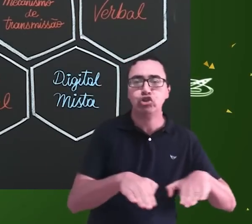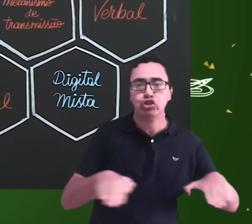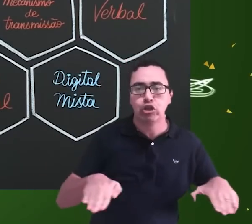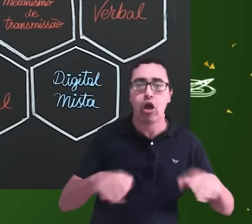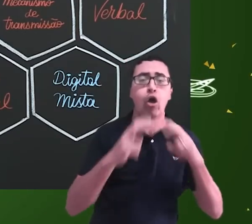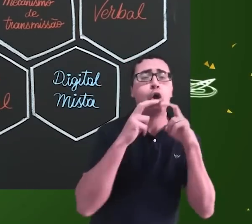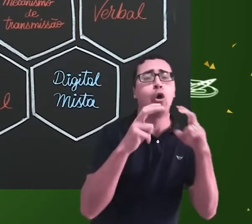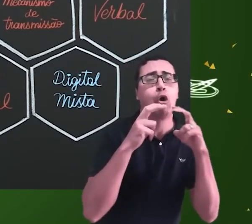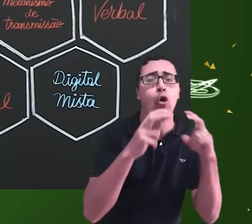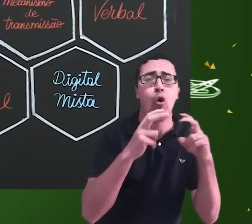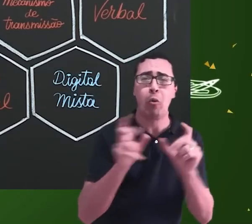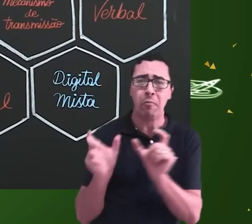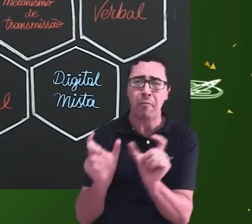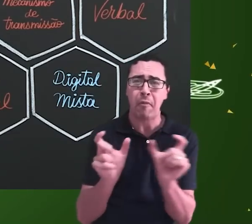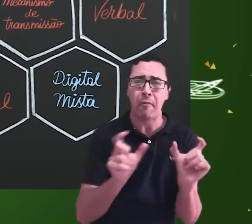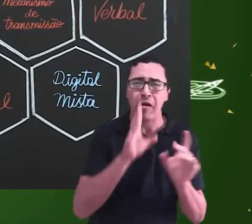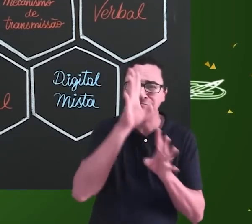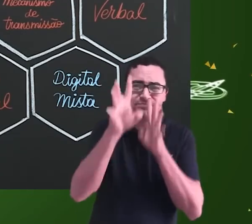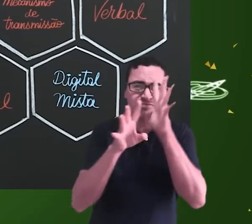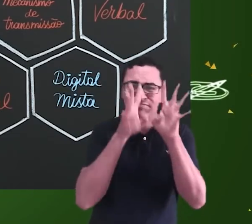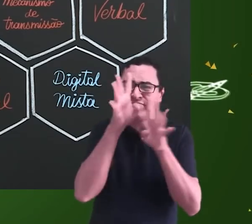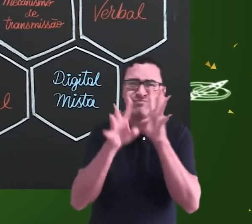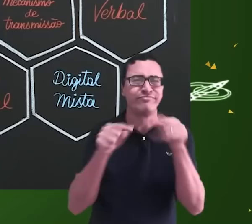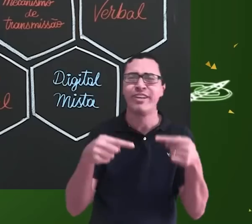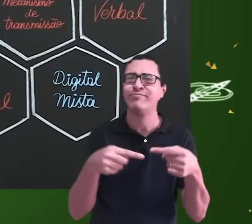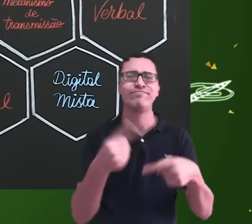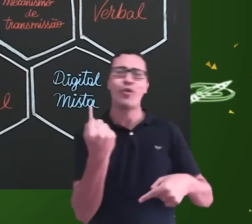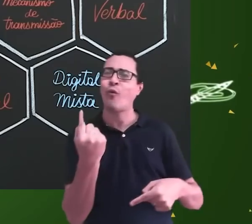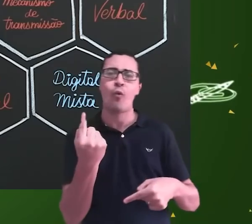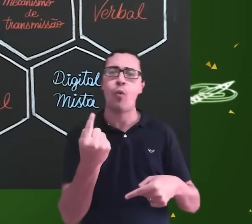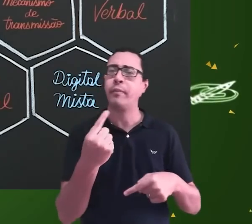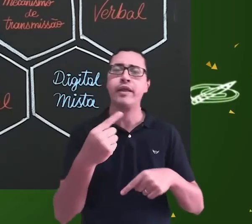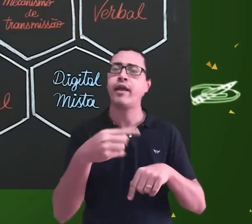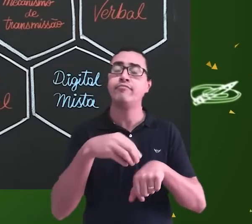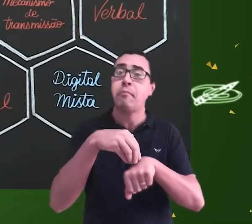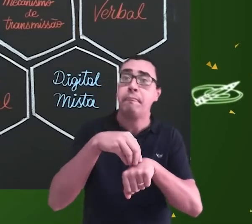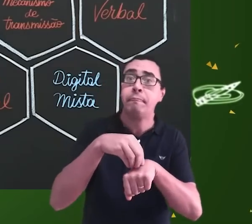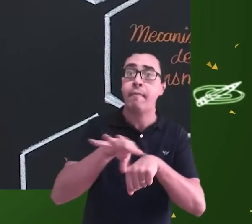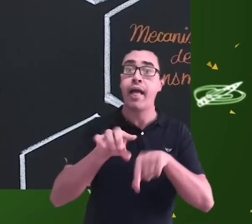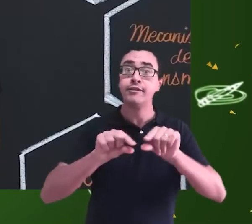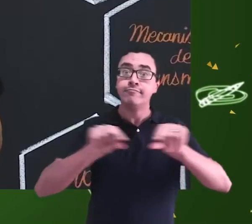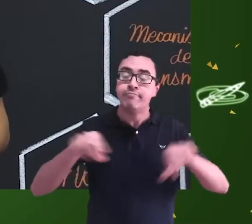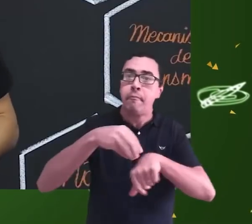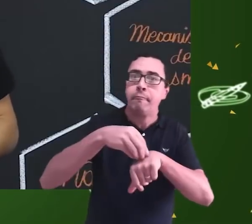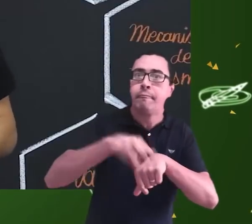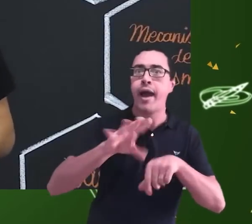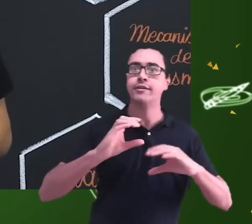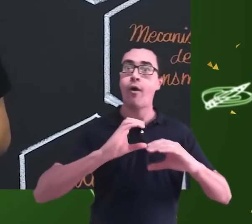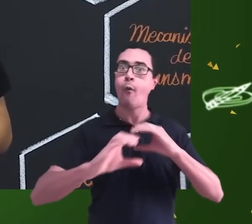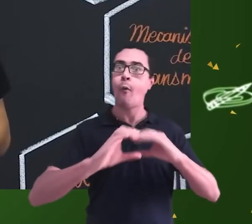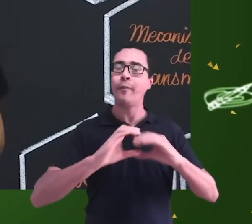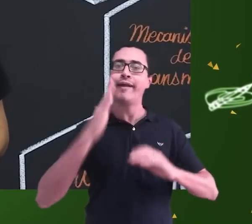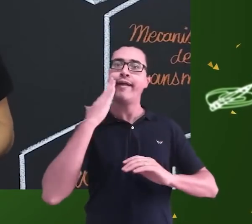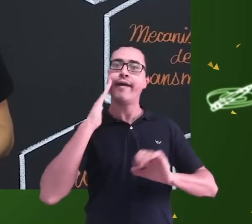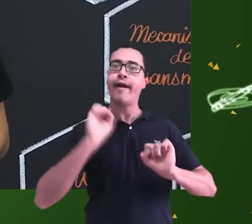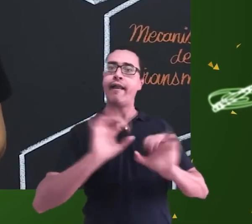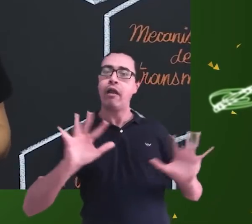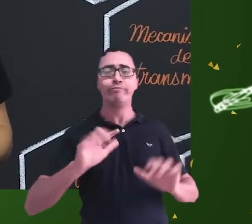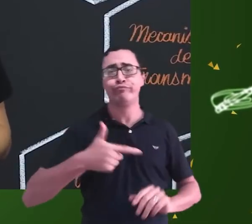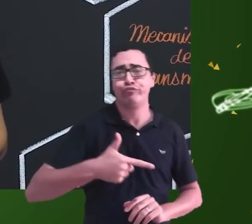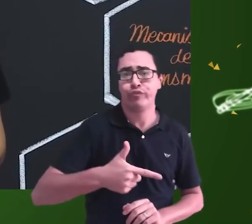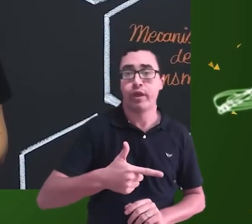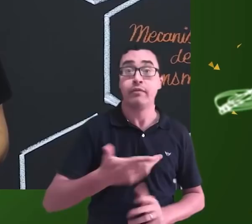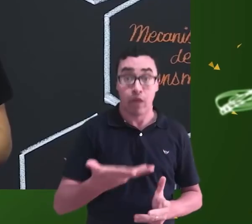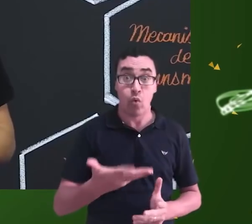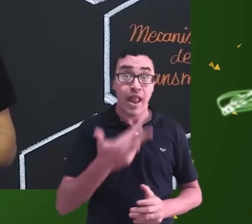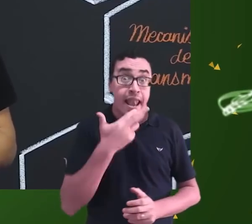palavras não combinam, essas palavras juntas não transmitem uma mensagem comunicativa. A propriedade da língua é ser esse sistema